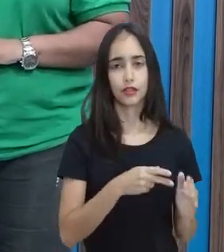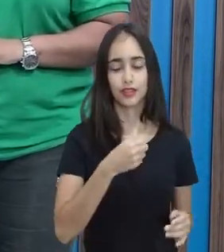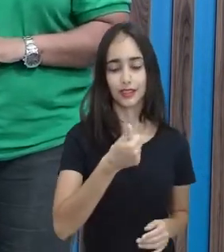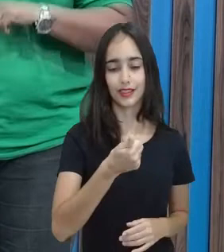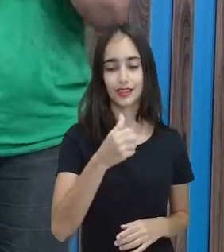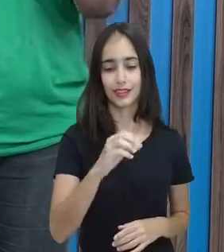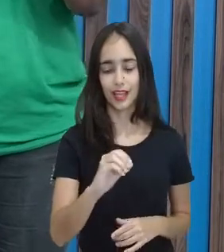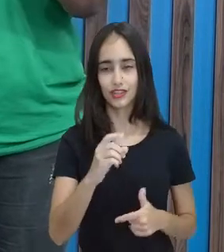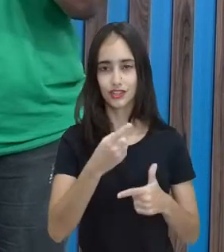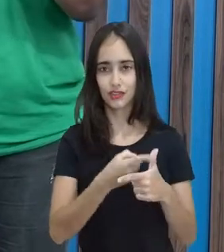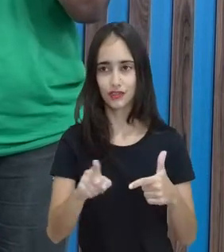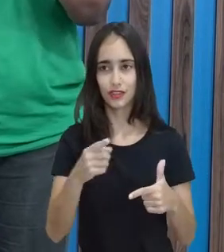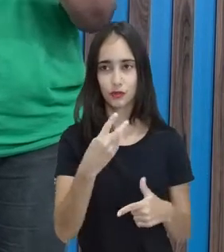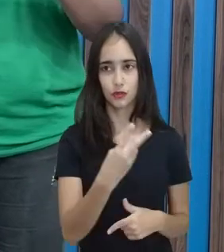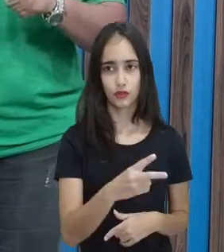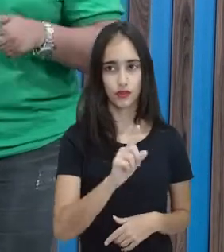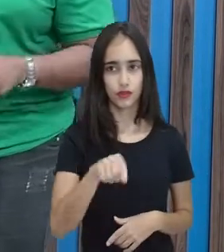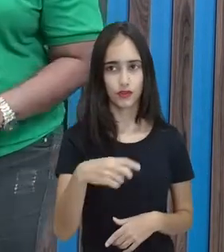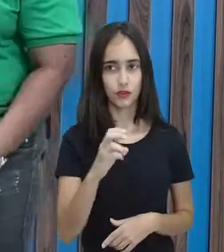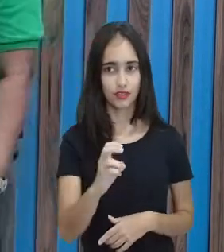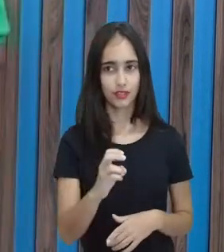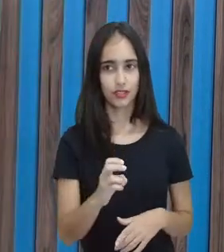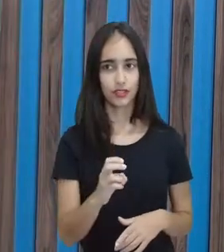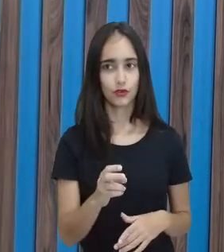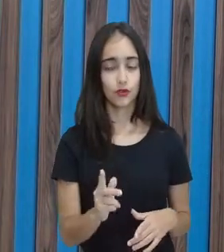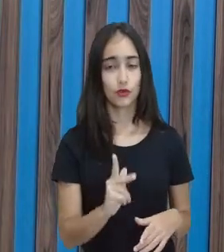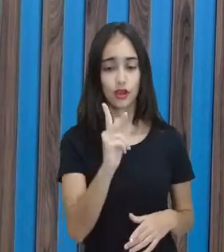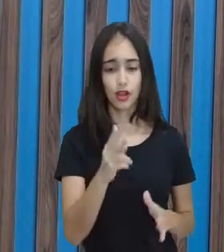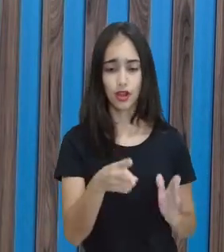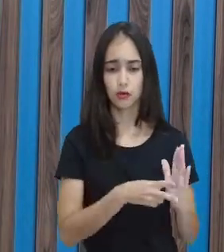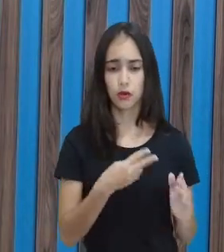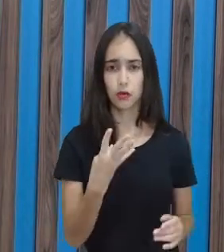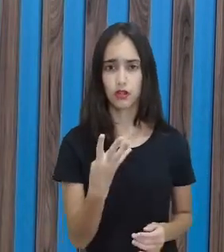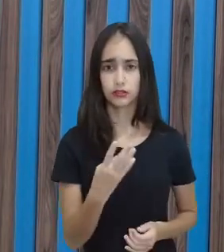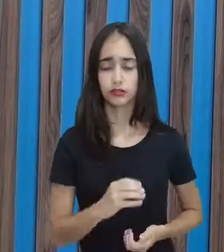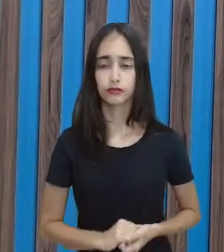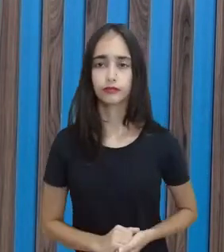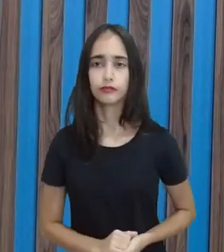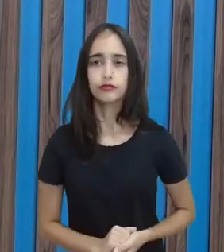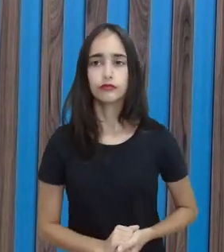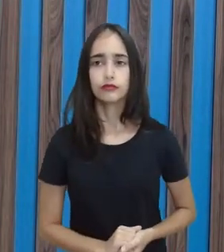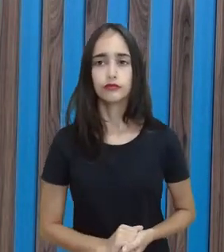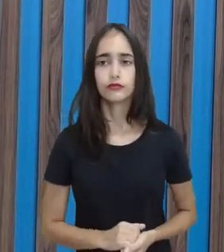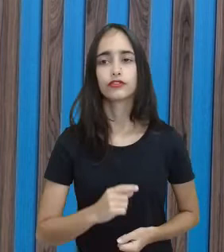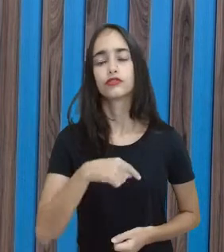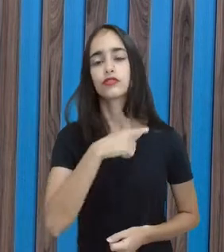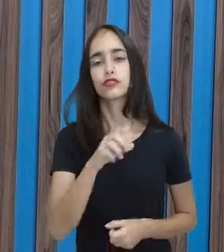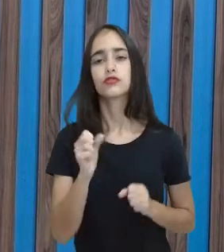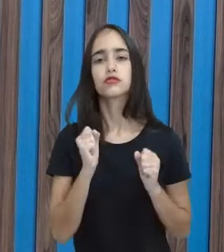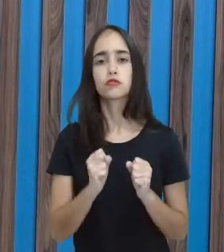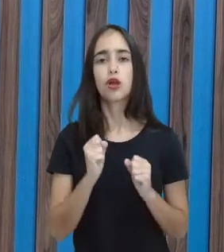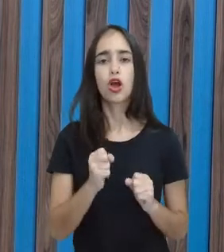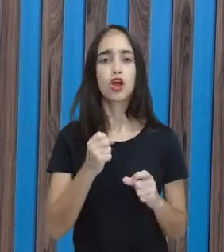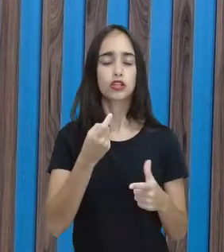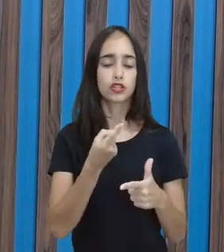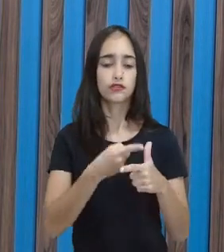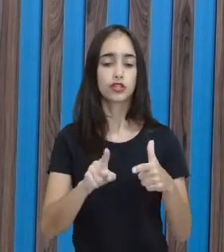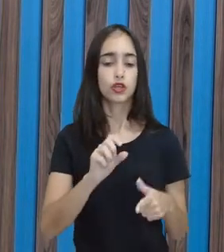4. Situação válida também para você dividir aqui, olha, 8 por